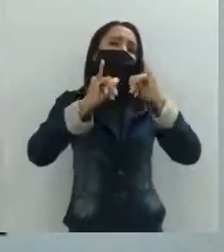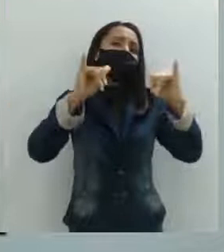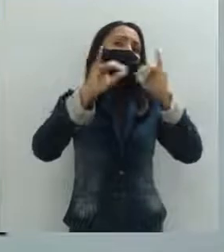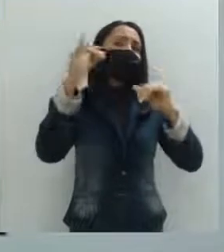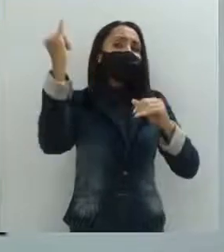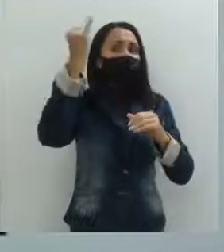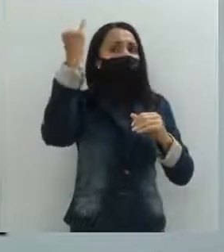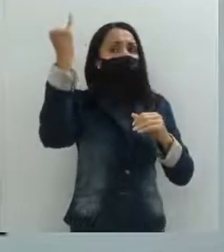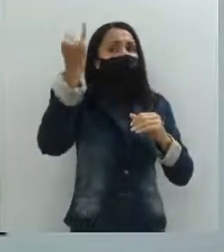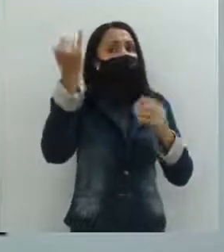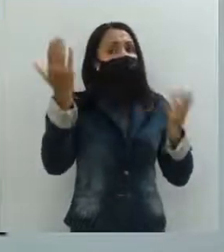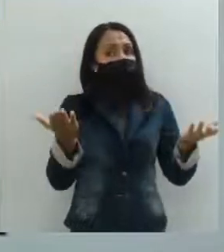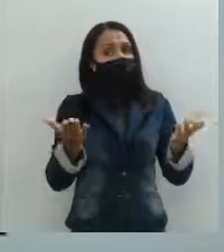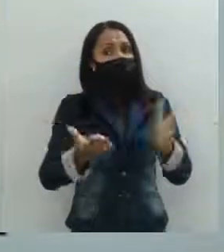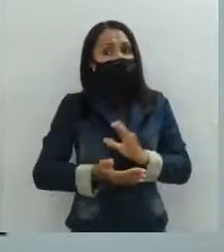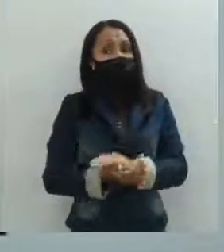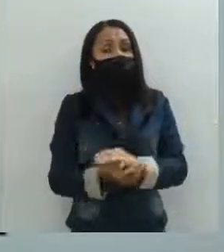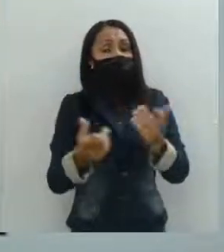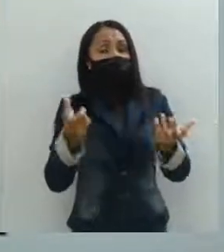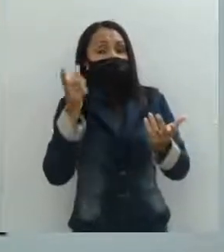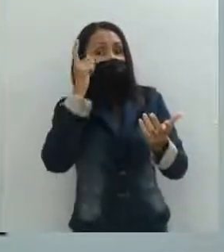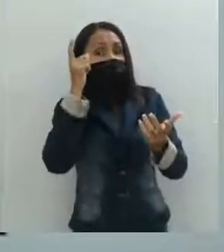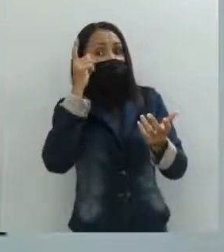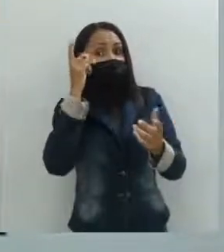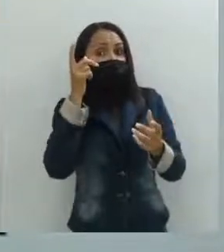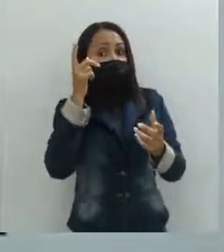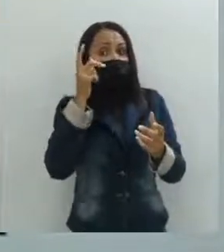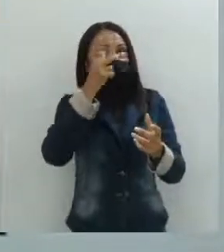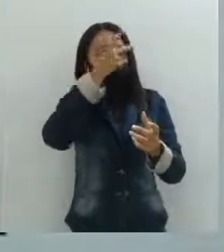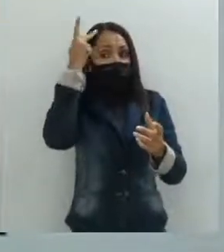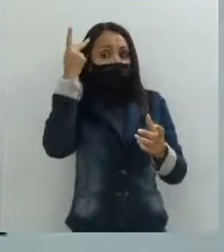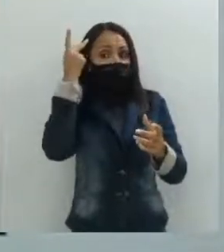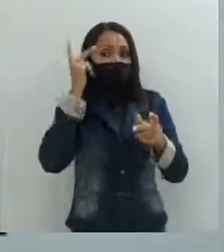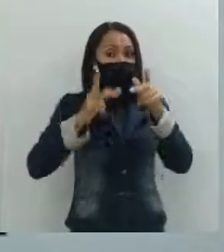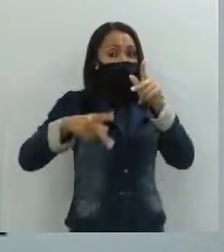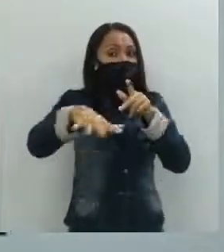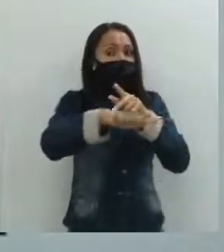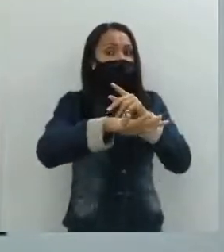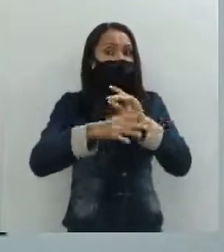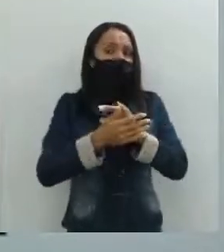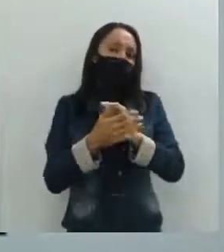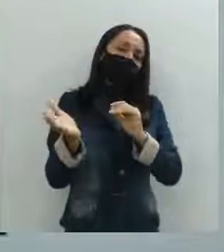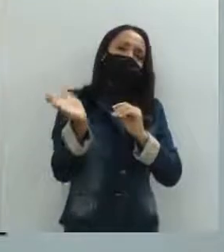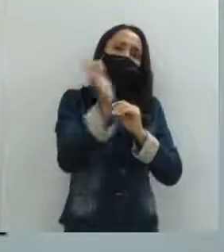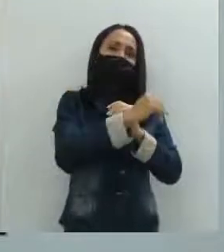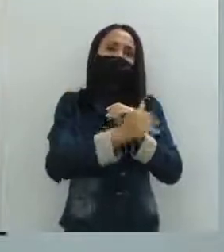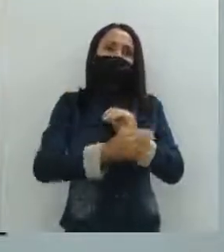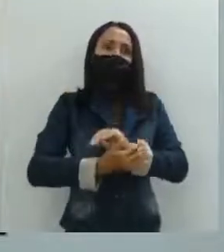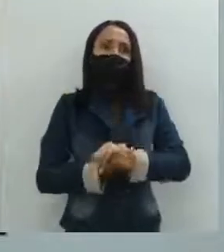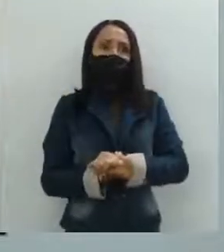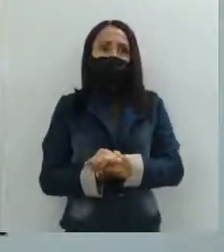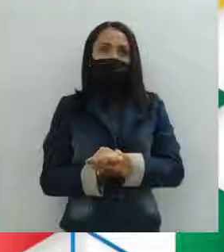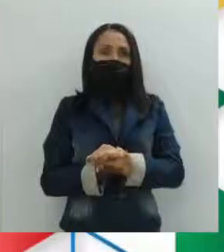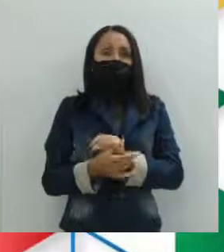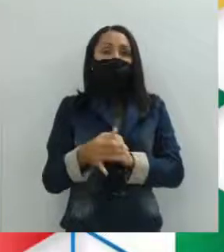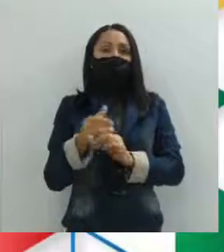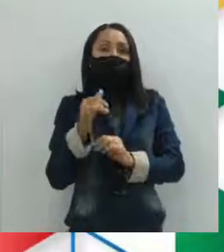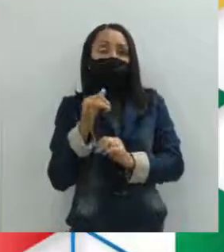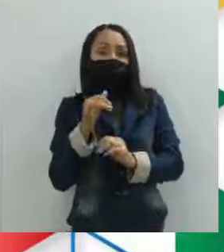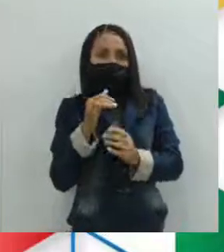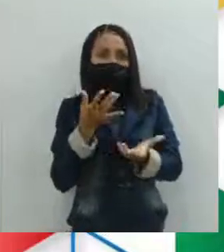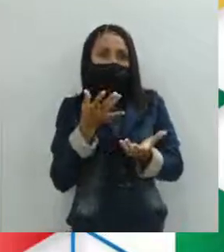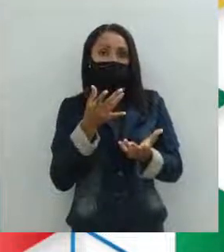relevantes? São aquelas de interesse público. Então, vamos adiante aqui. Trago na tela ainda a